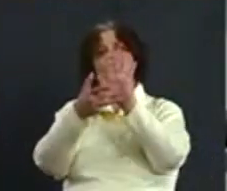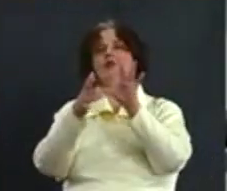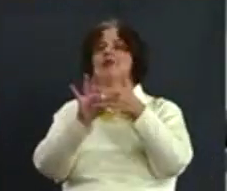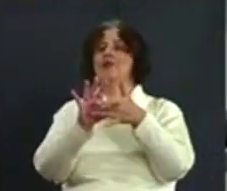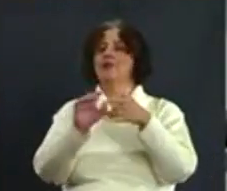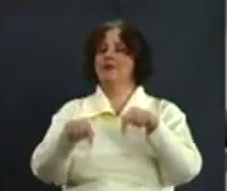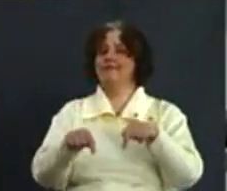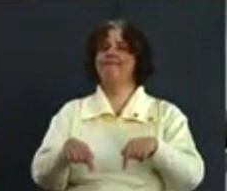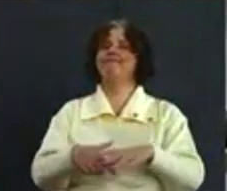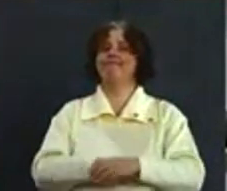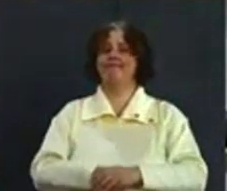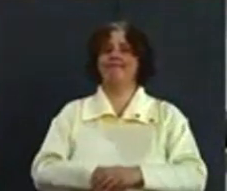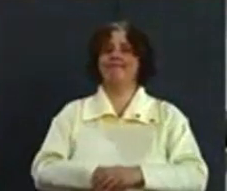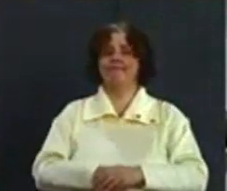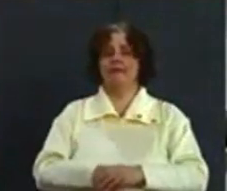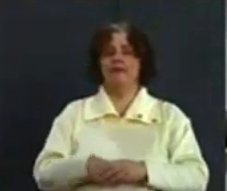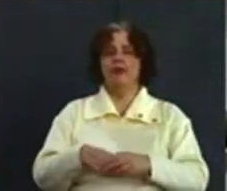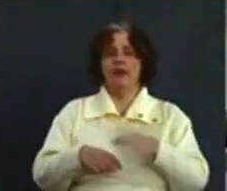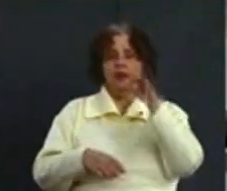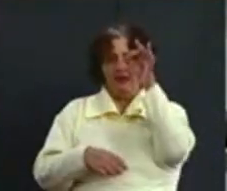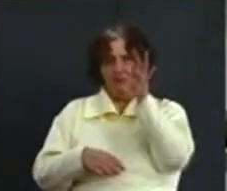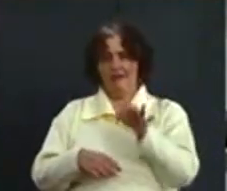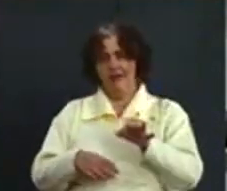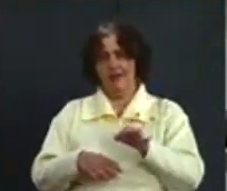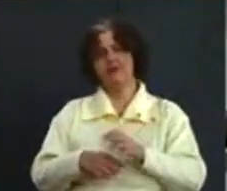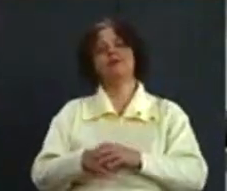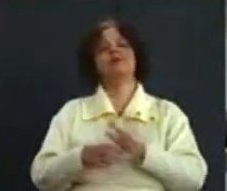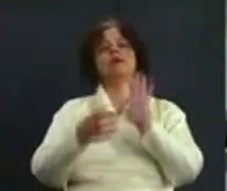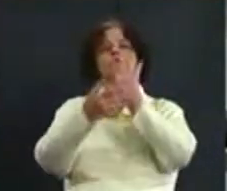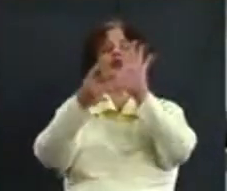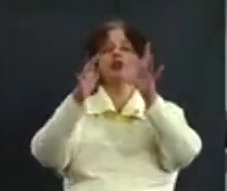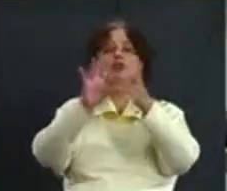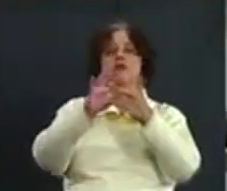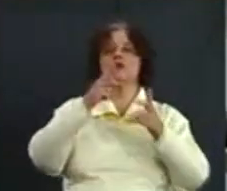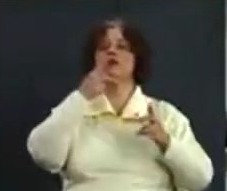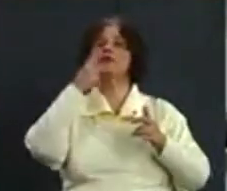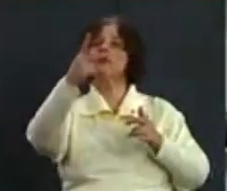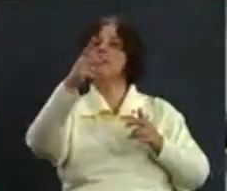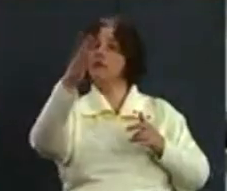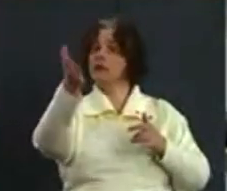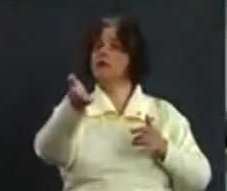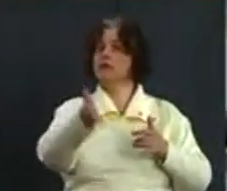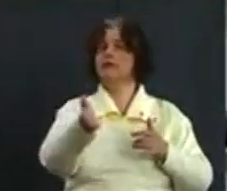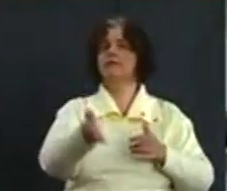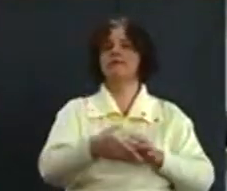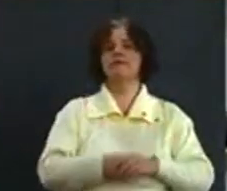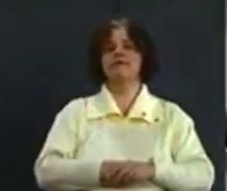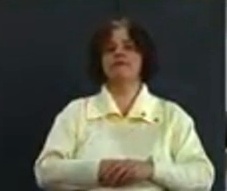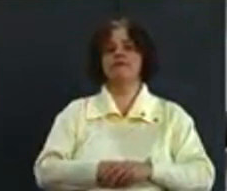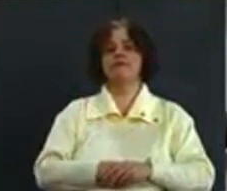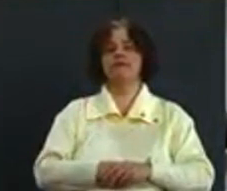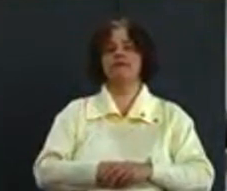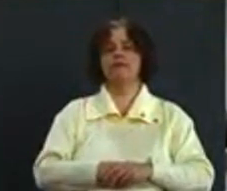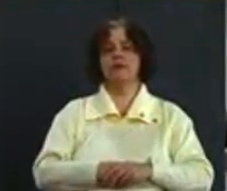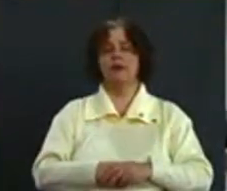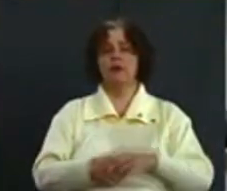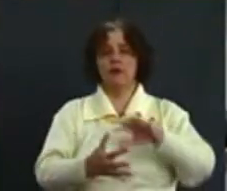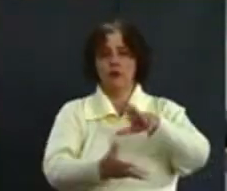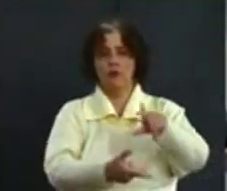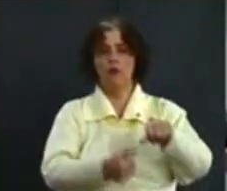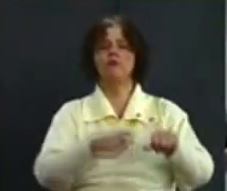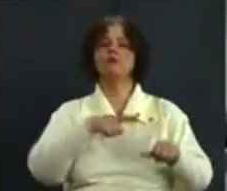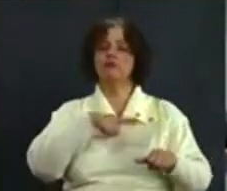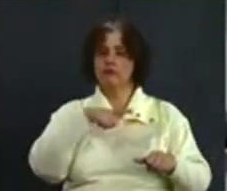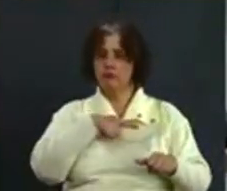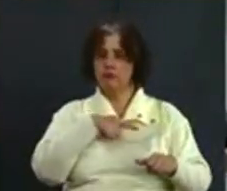bem verdade que o nosso Senhor Jesus já havia alertado os seus sobre isso. Ele mesmo disse: no mundo passais por aflições, mas